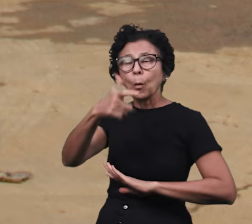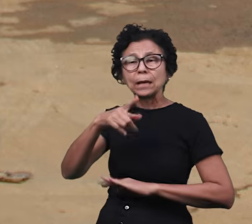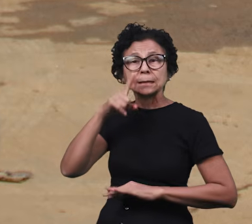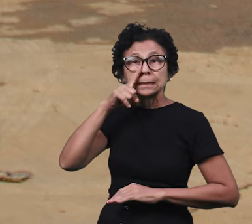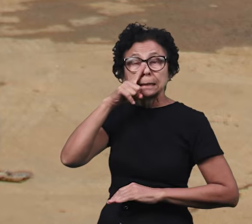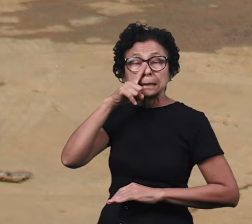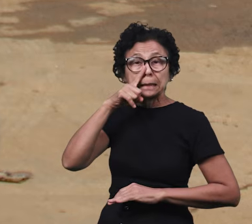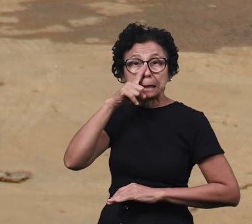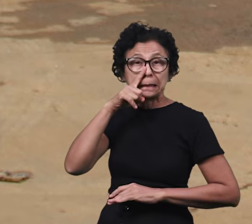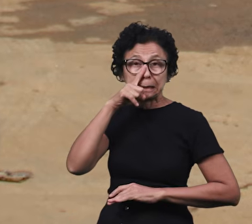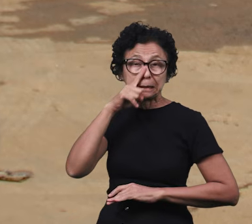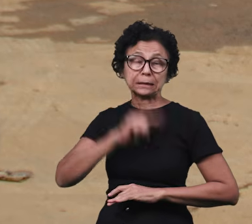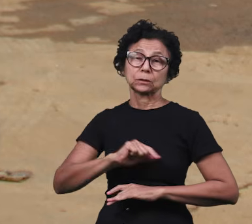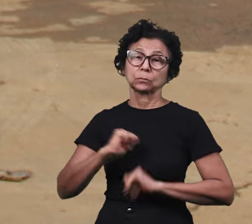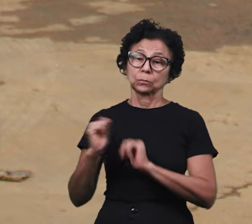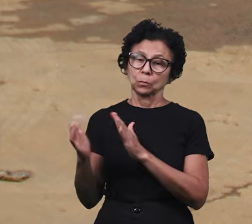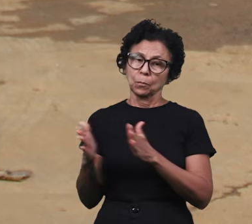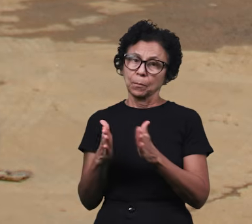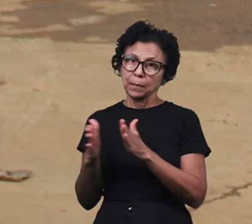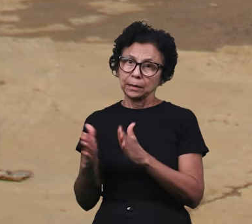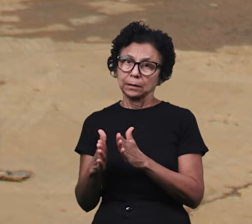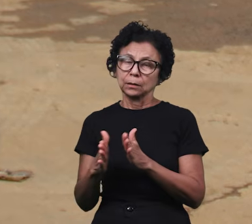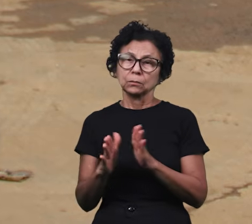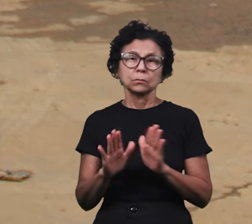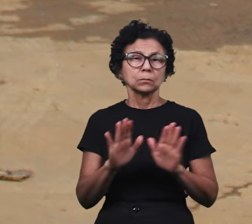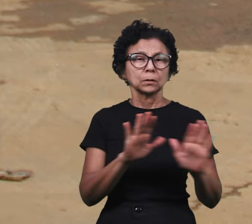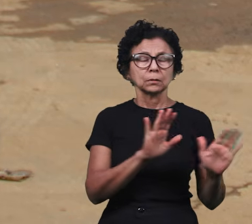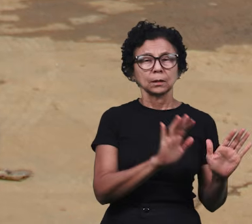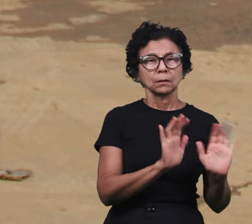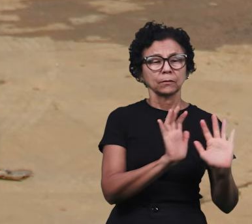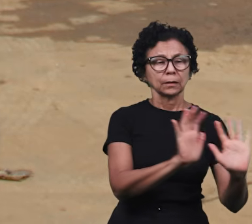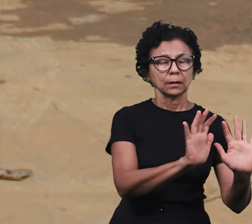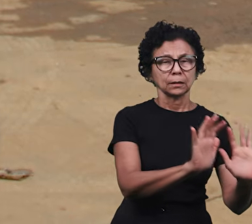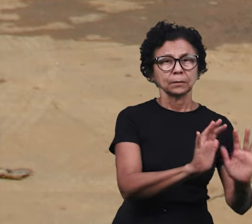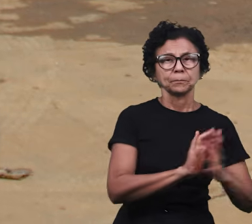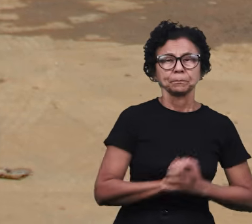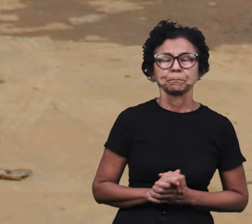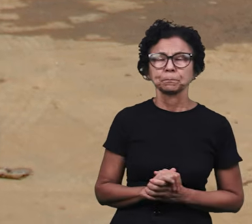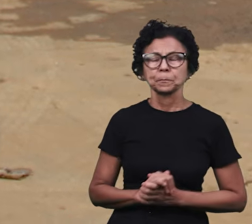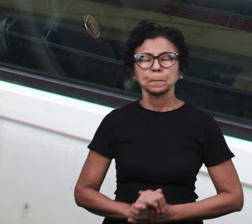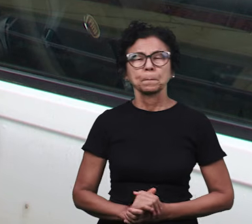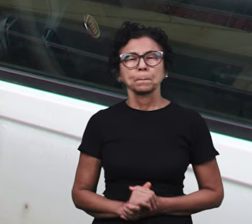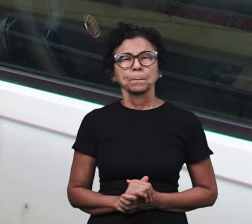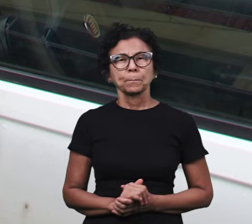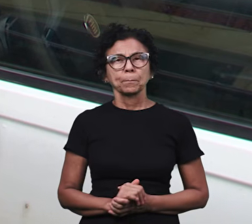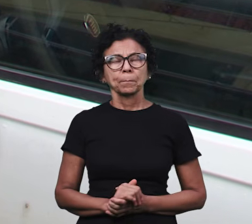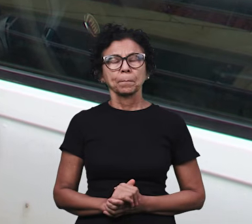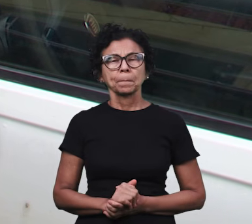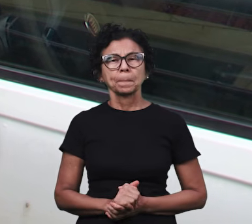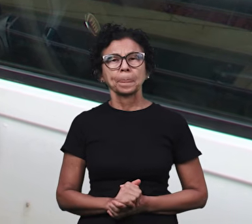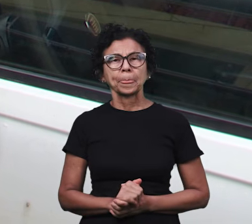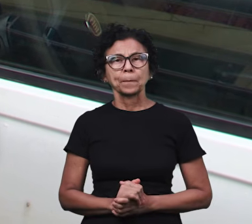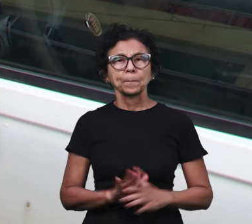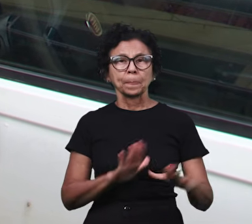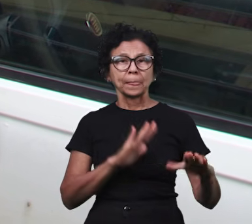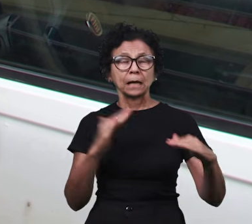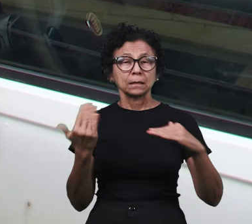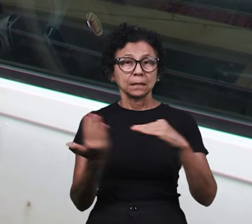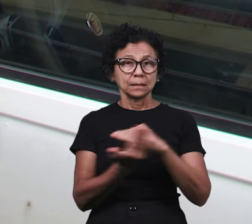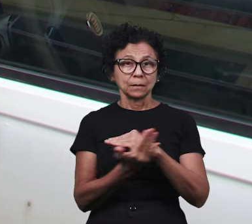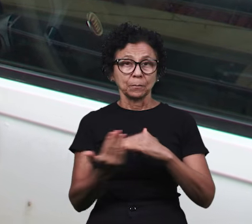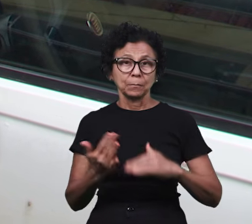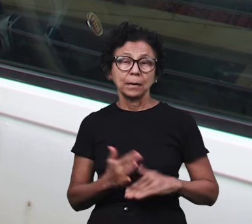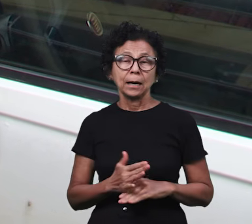como área de risco. Temporariamente, eles precisam se ausentar e sair dessa área. Para os moradores deste bairro,